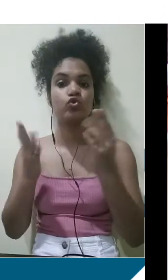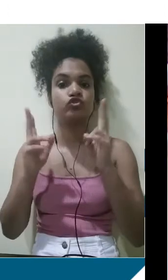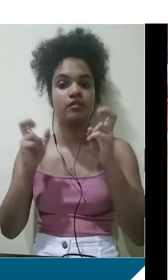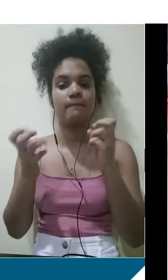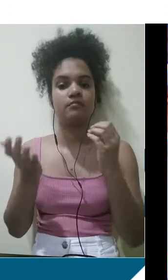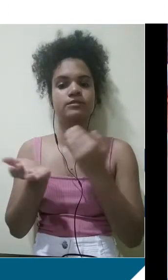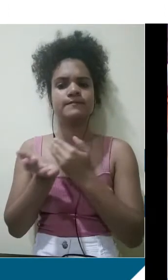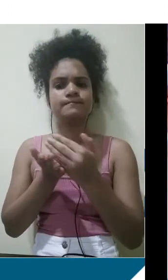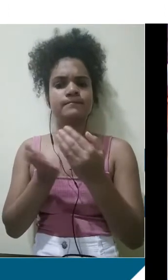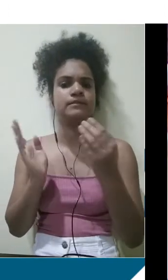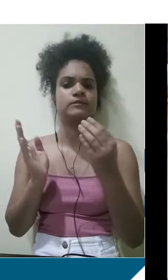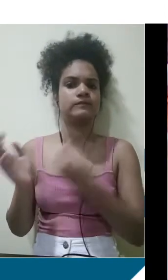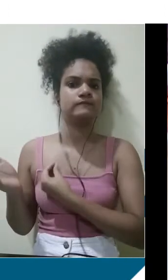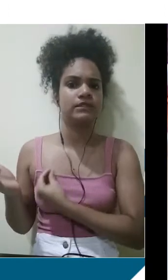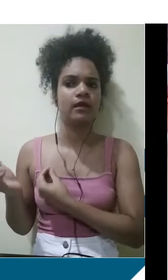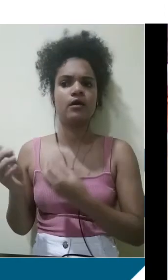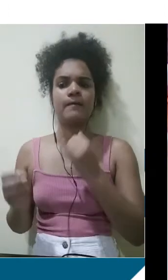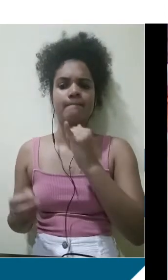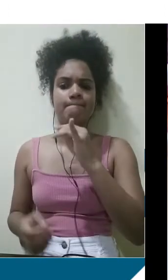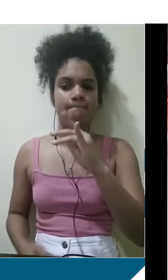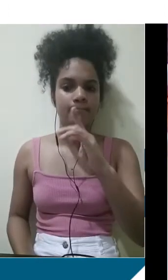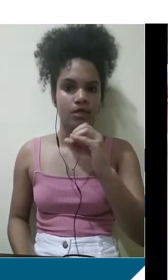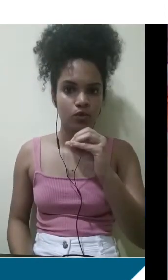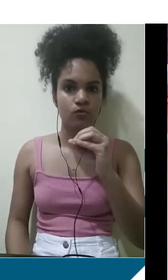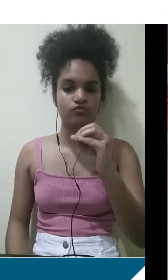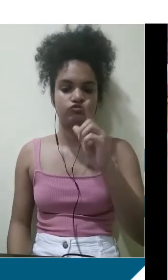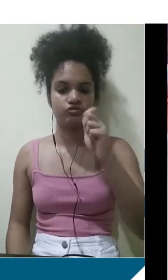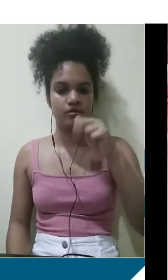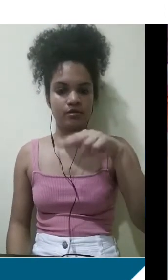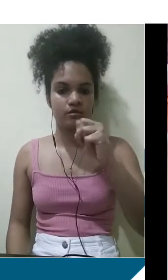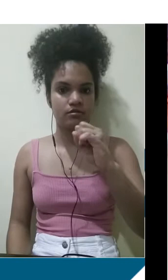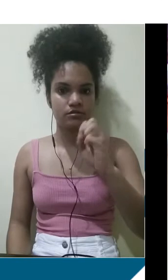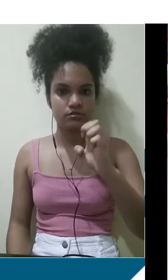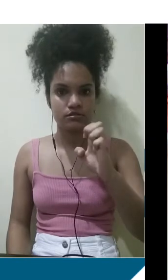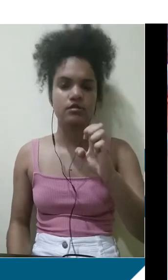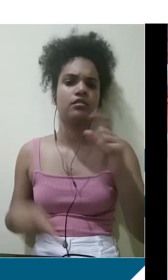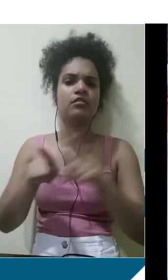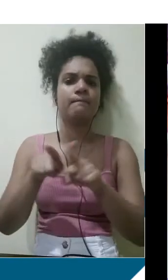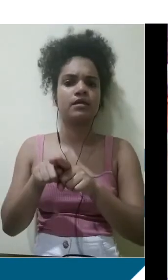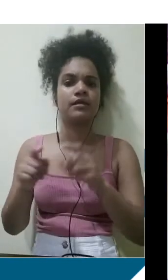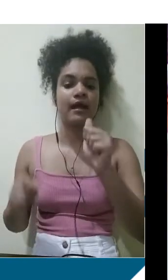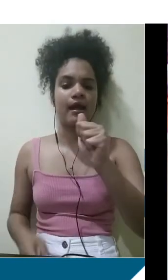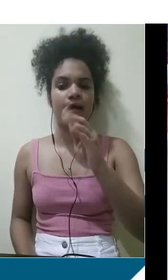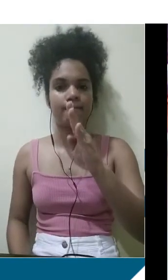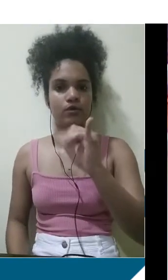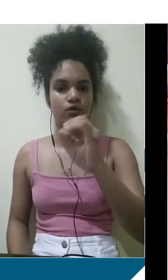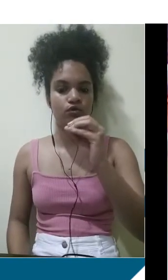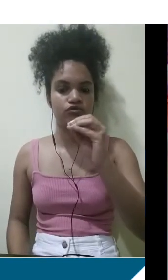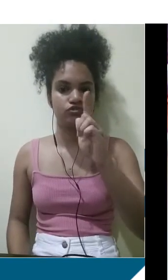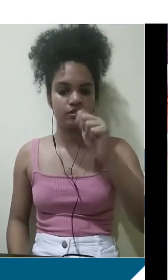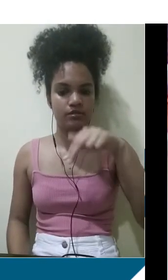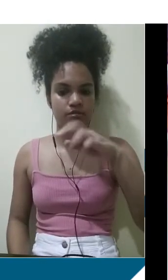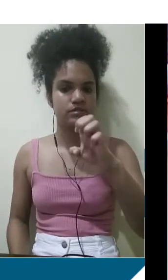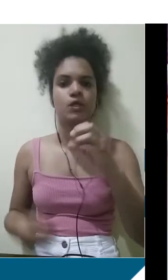sobre o embate entre biogênese e abiogênese, que lançou luz tanto para a formação da ciência moderna, como para o entendimento que